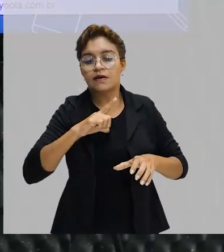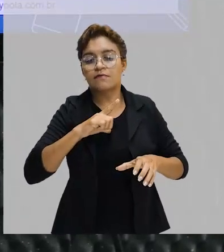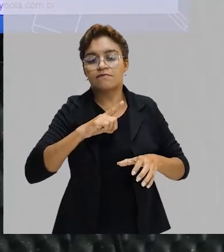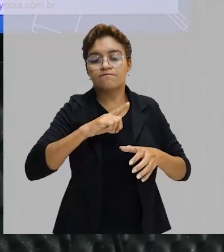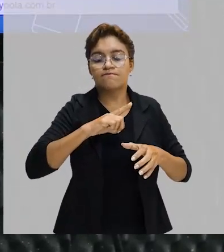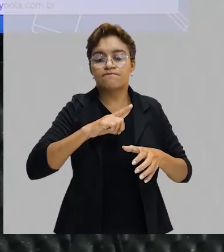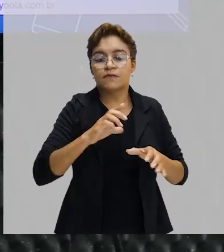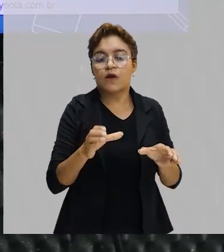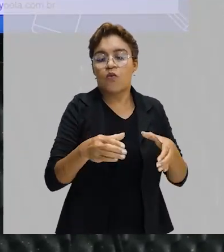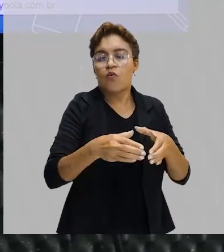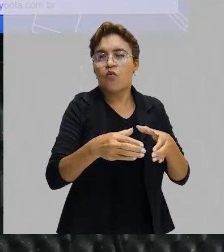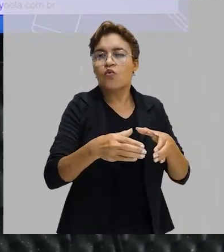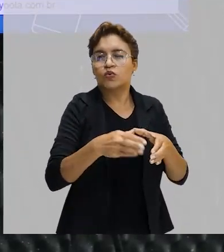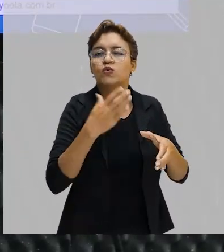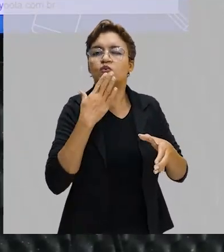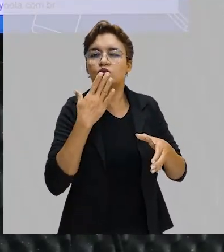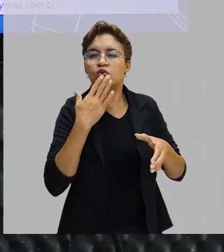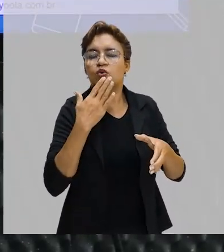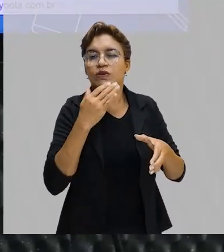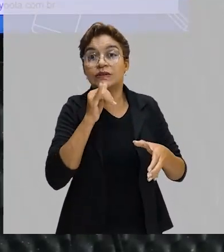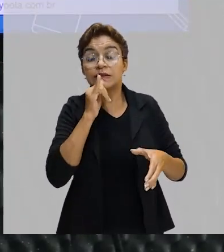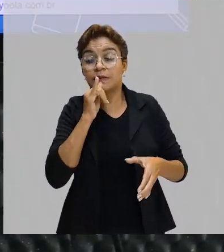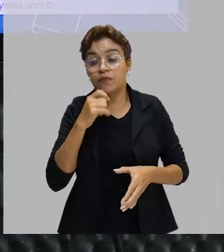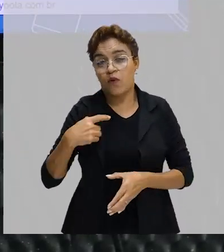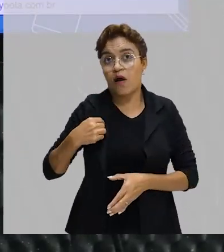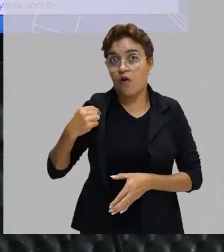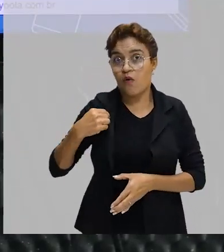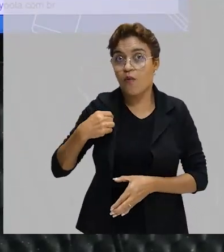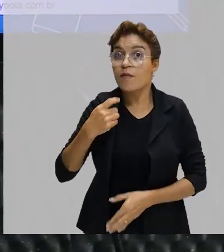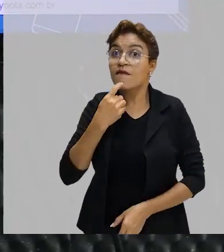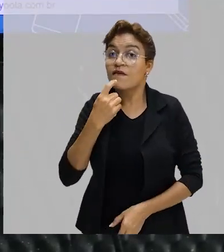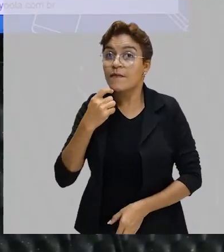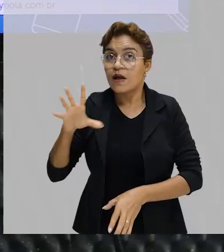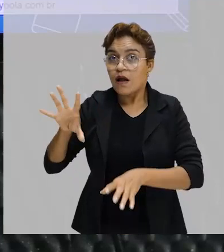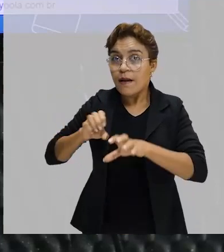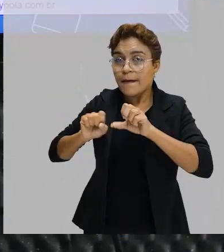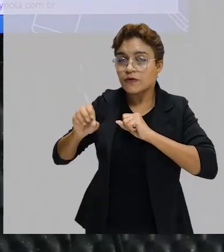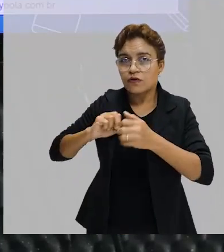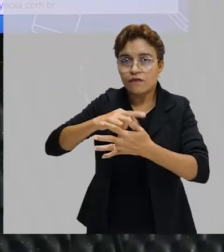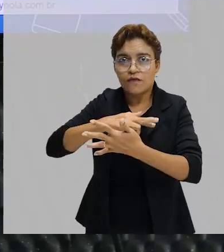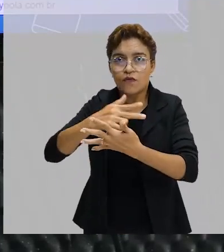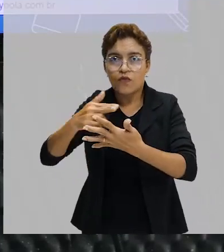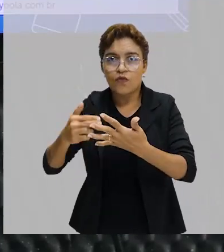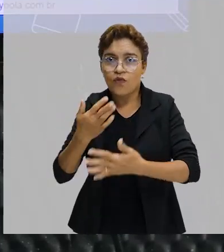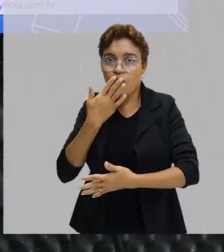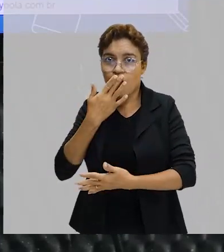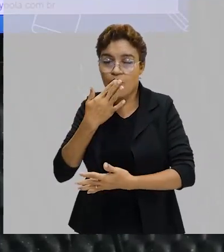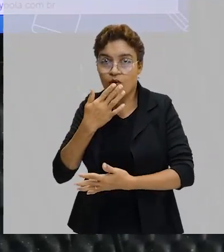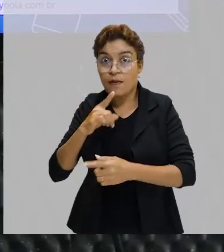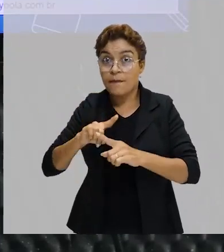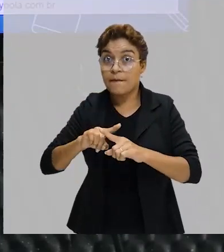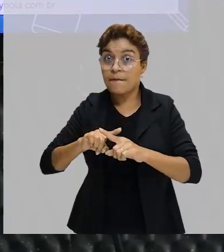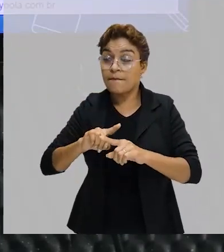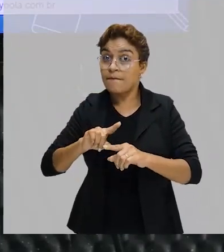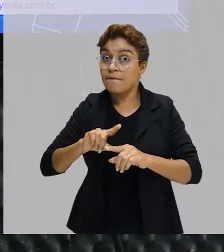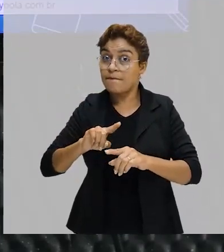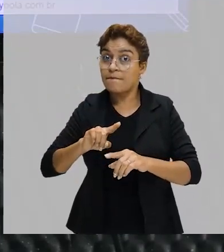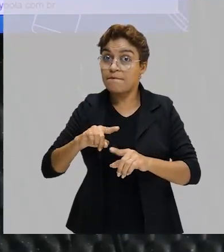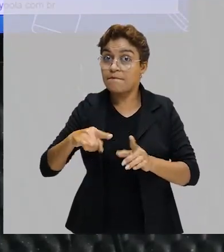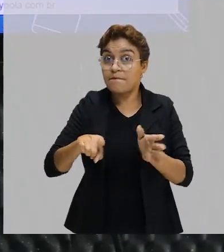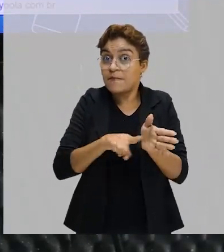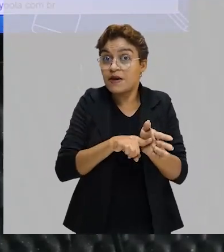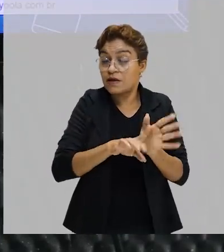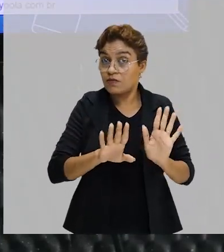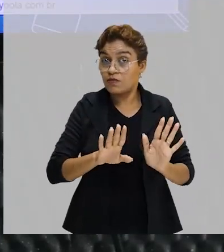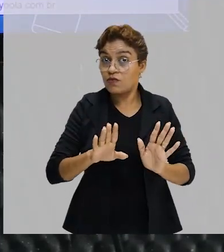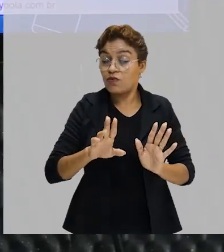de cores. Então, a roupa vermelha, ela absorve todas as cores, exceto o vermelho, que